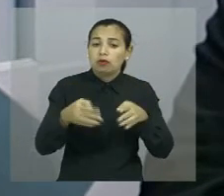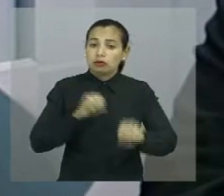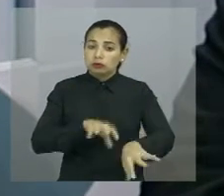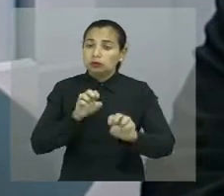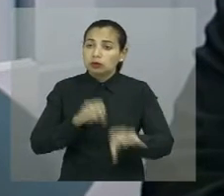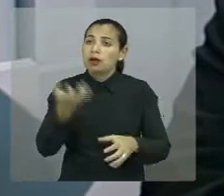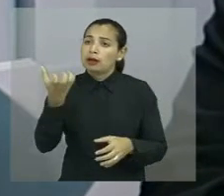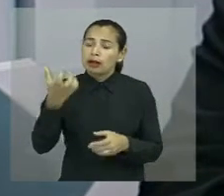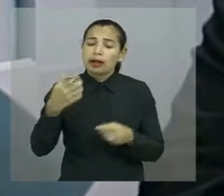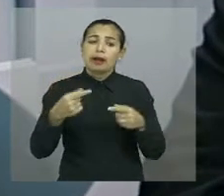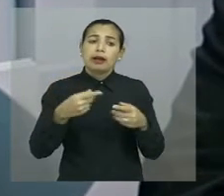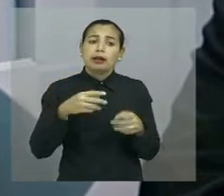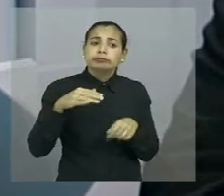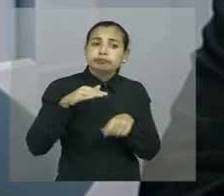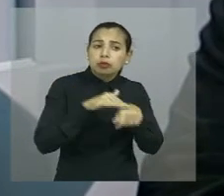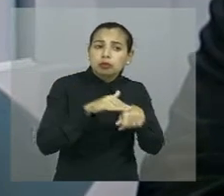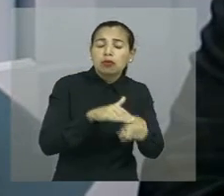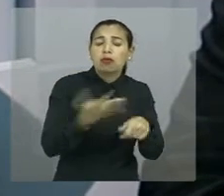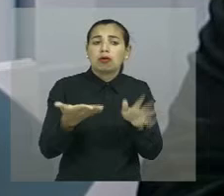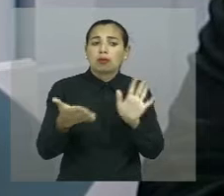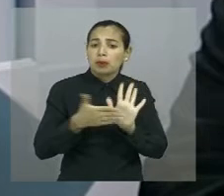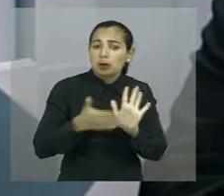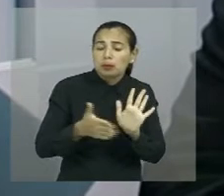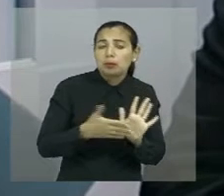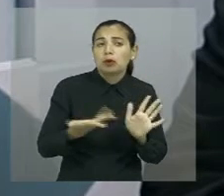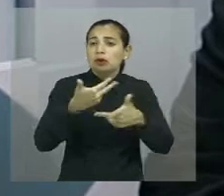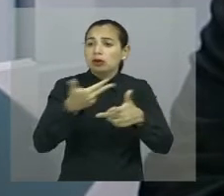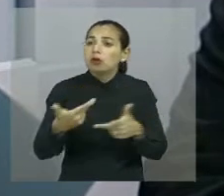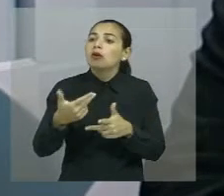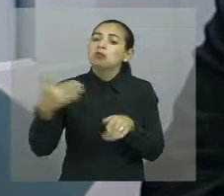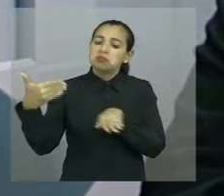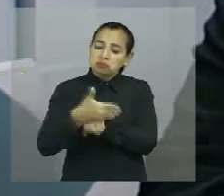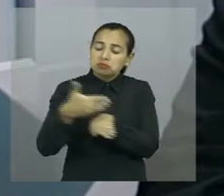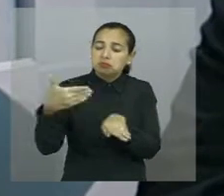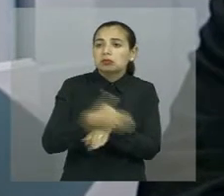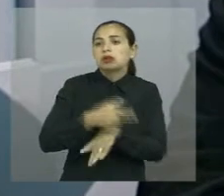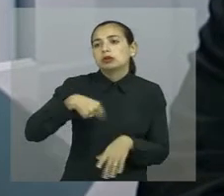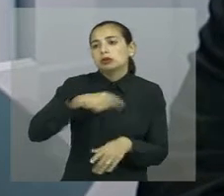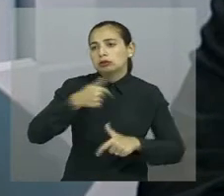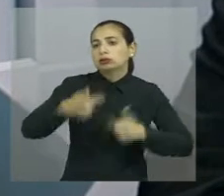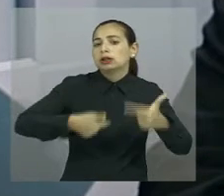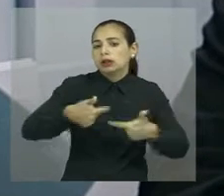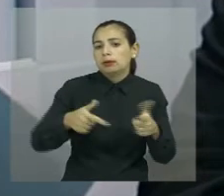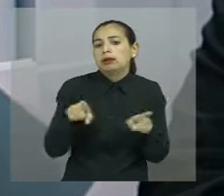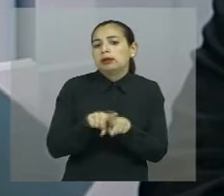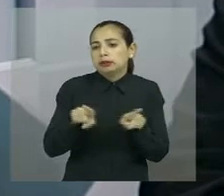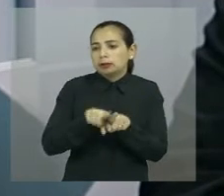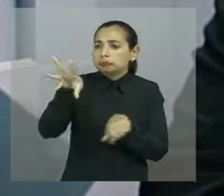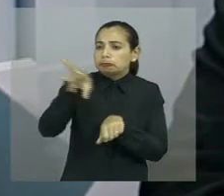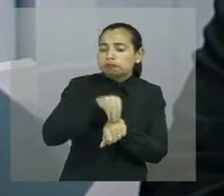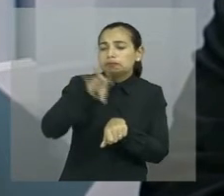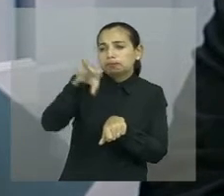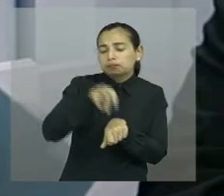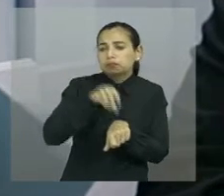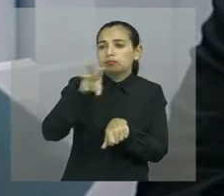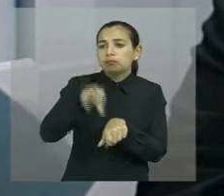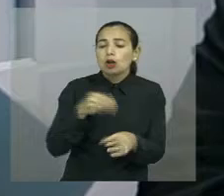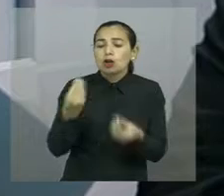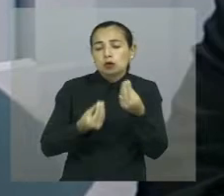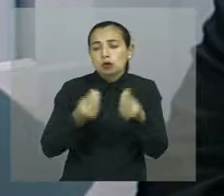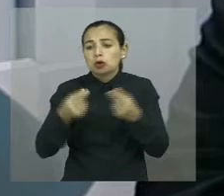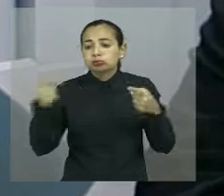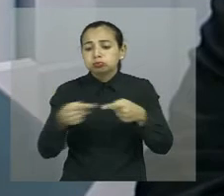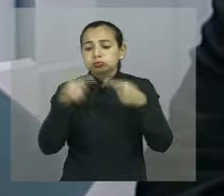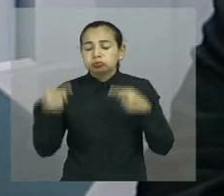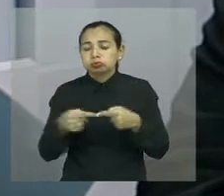ouvidos, profissionais da educação. E aí, com isso, de uma maneira especial, nós podemos falar aqui e relatar uma grande vitória mediada pela Comissão de Educação,